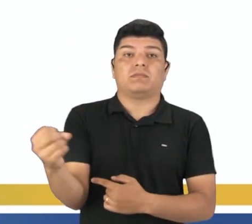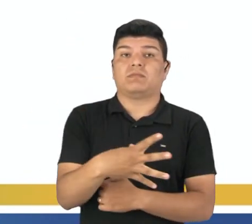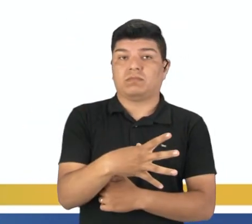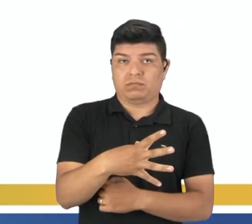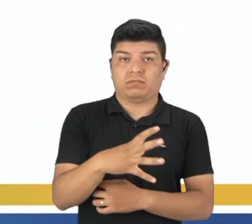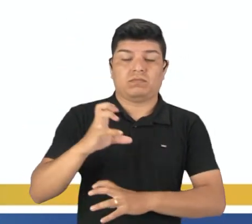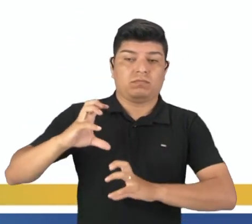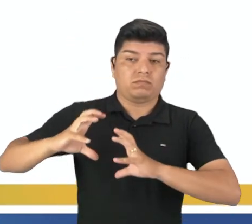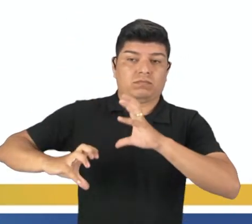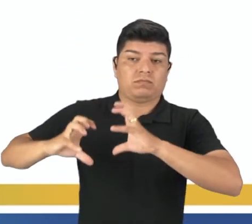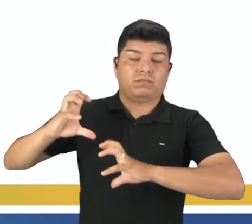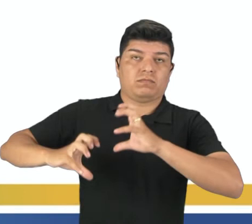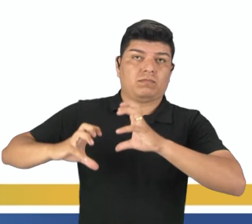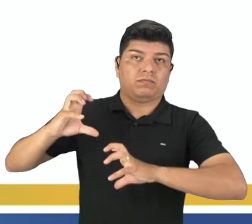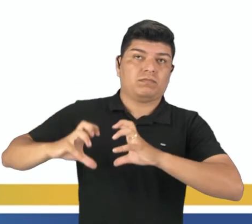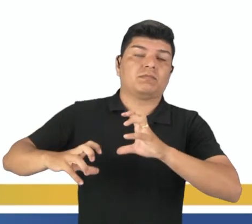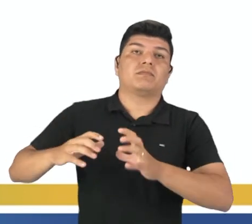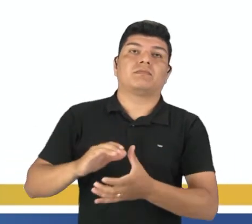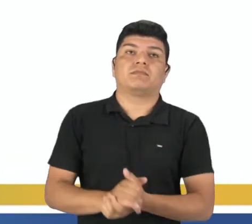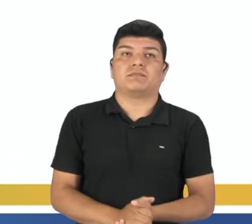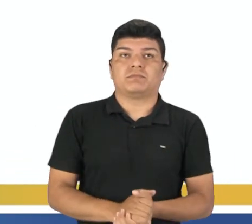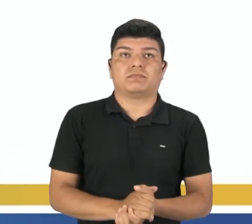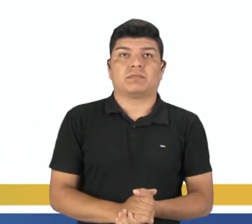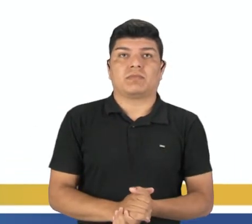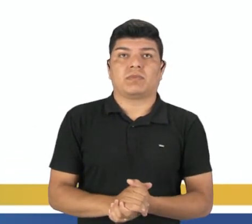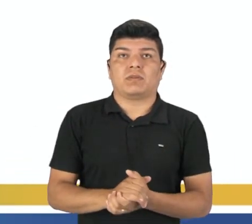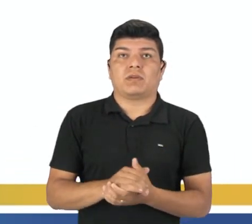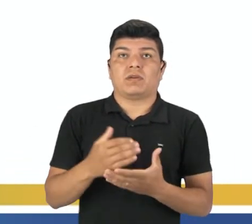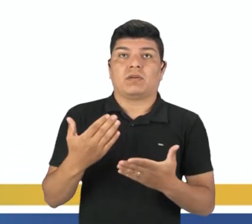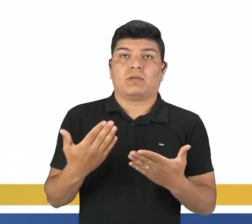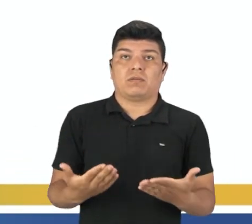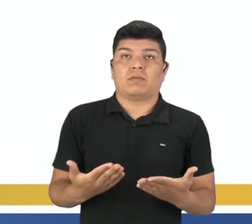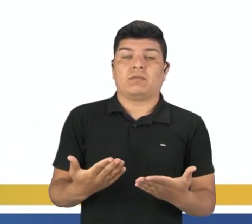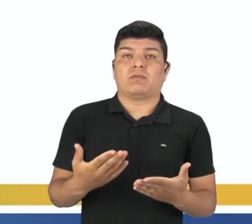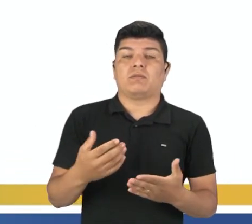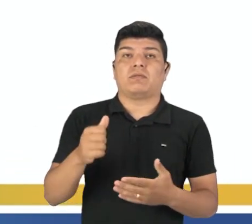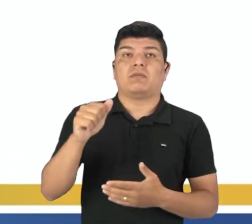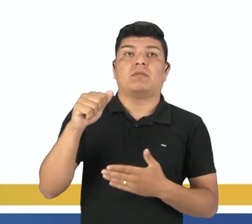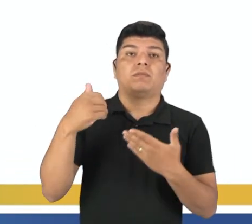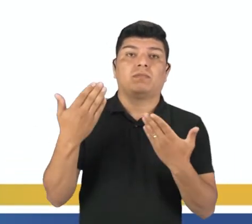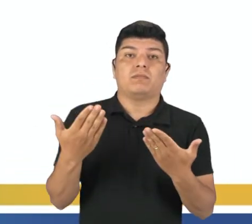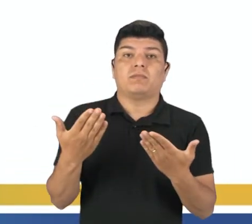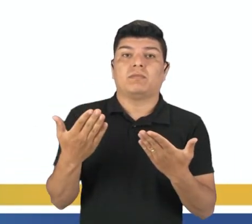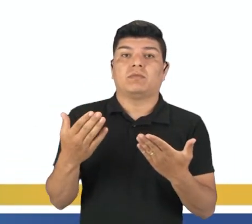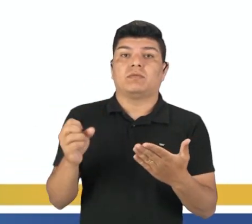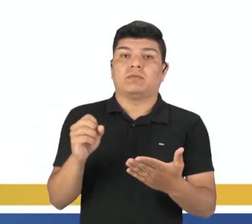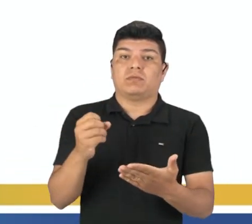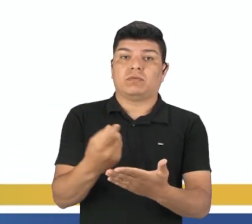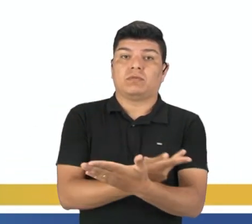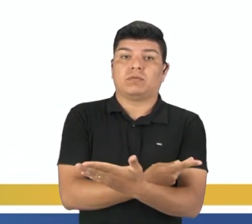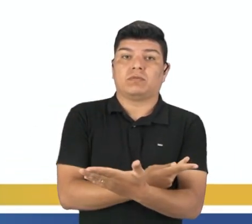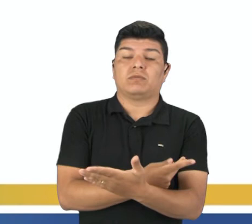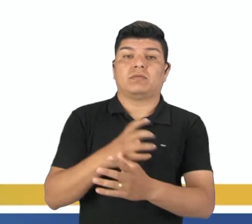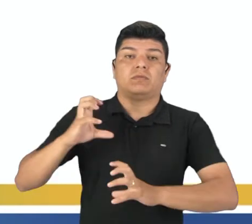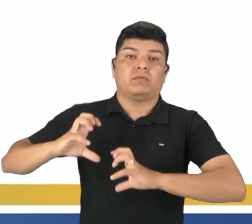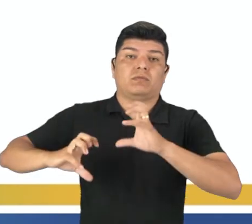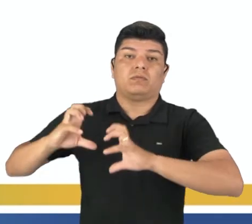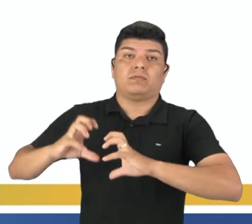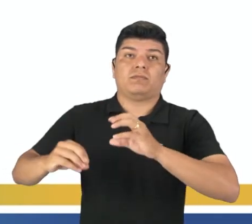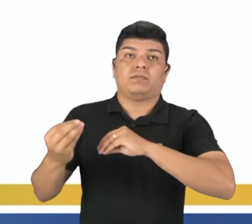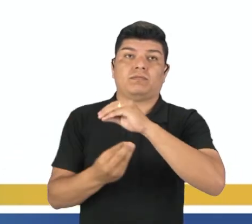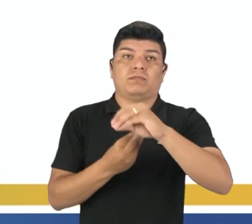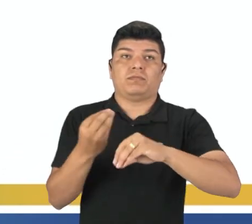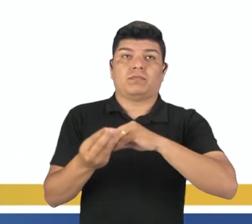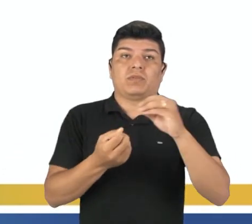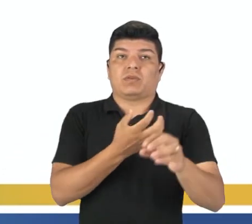de conflito, uma guerra total. Corroboram tal afirmativa o fato de aquele conflito ter 1. Envolvido